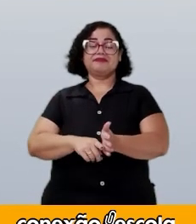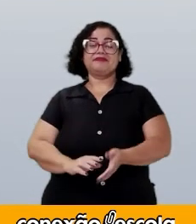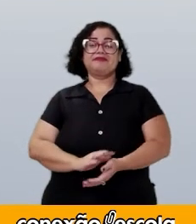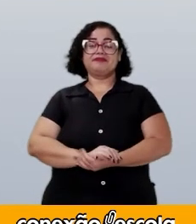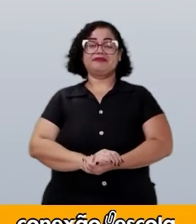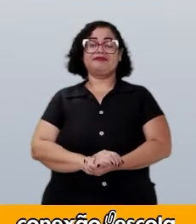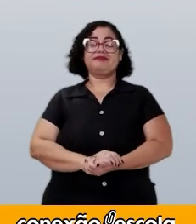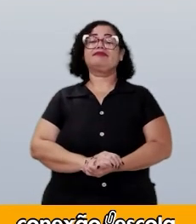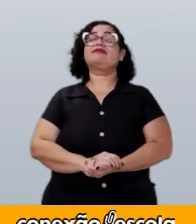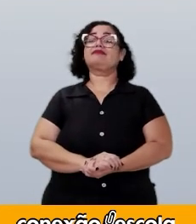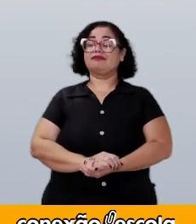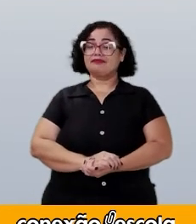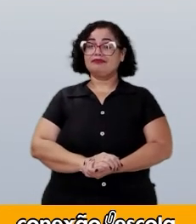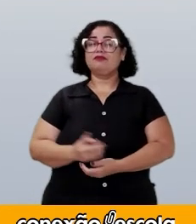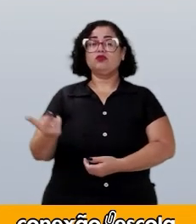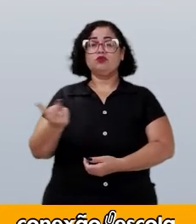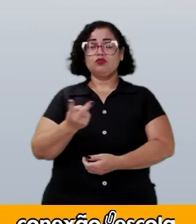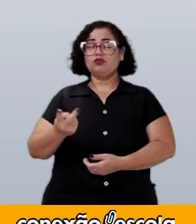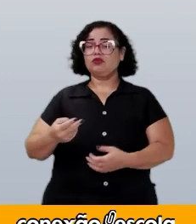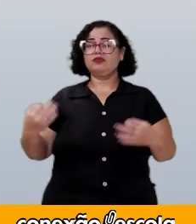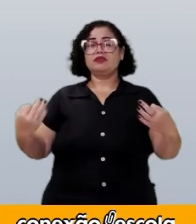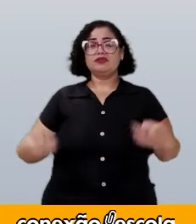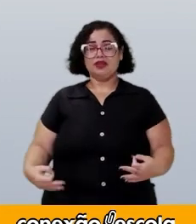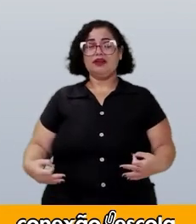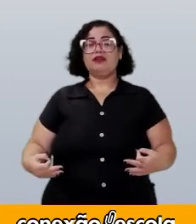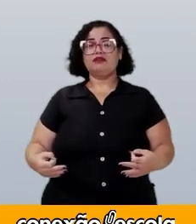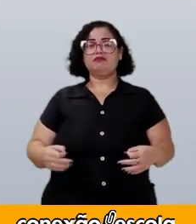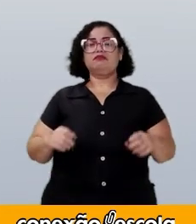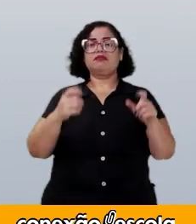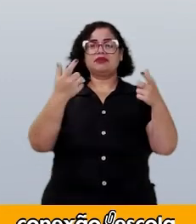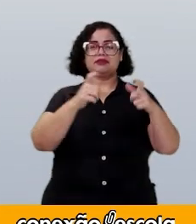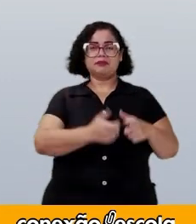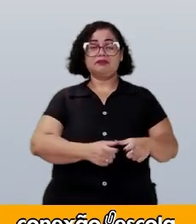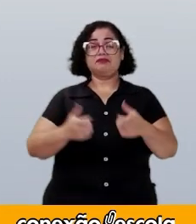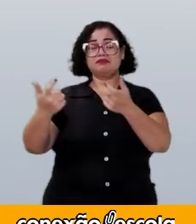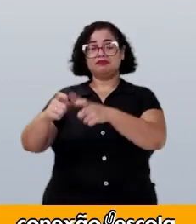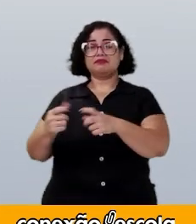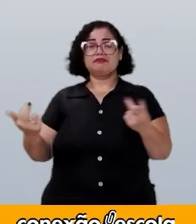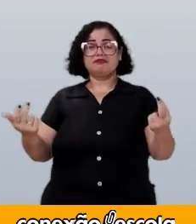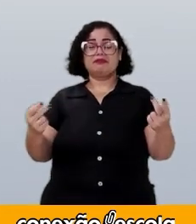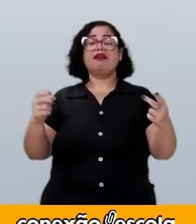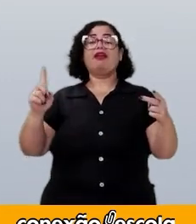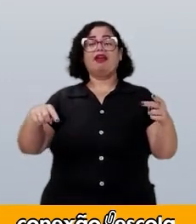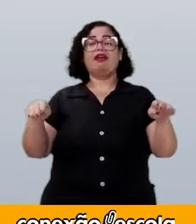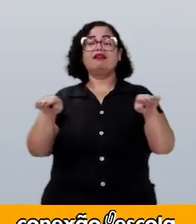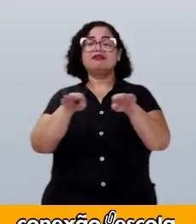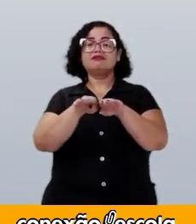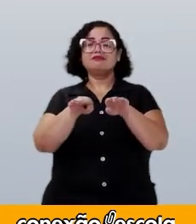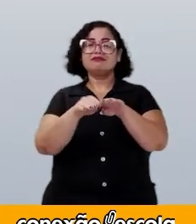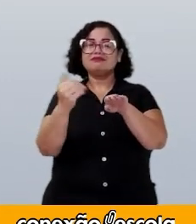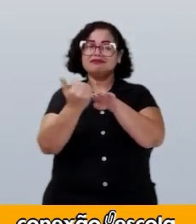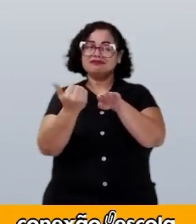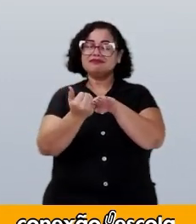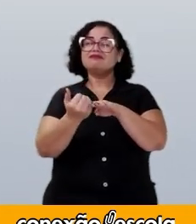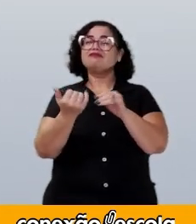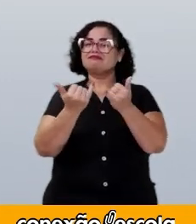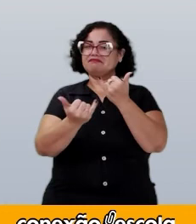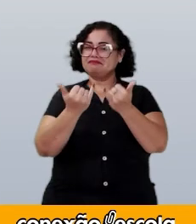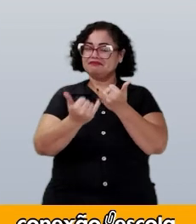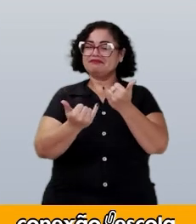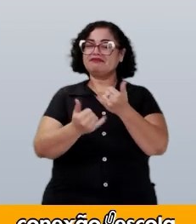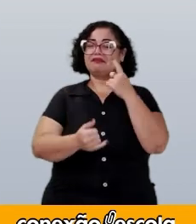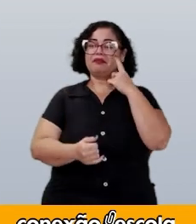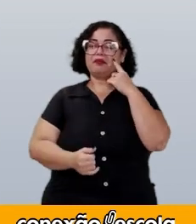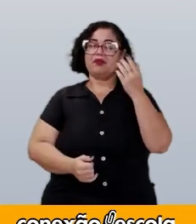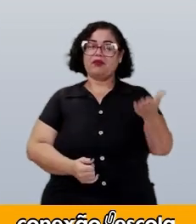Neste caso, os dois fizeram corretamente, pois as expressões algébricas são equivalentes.